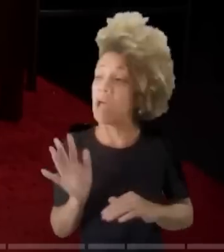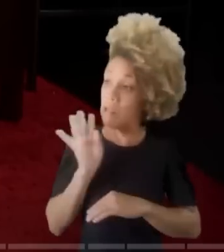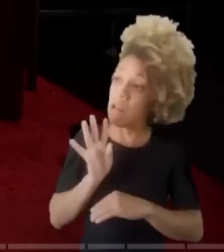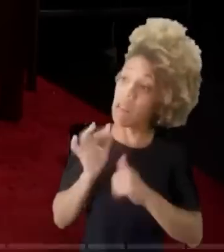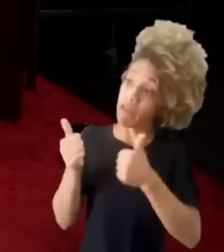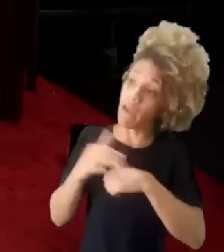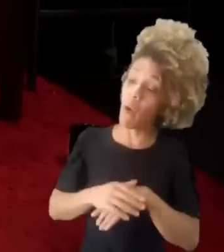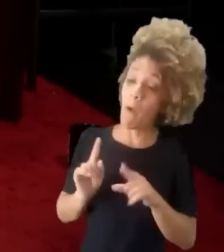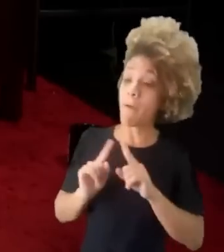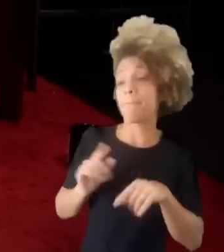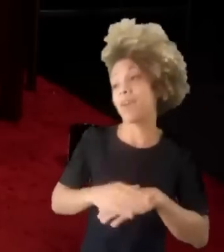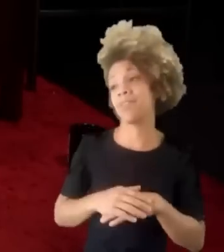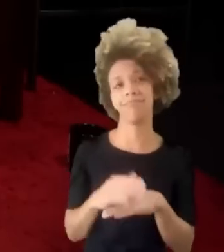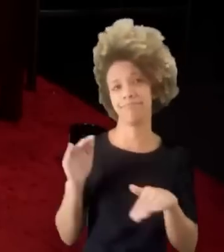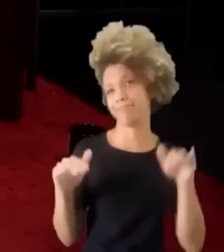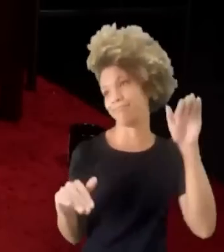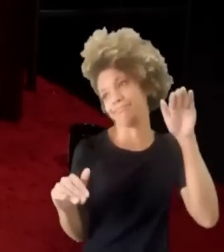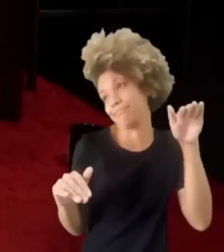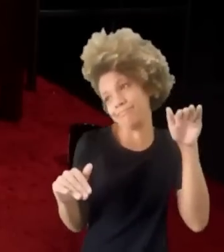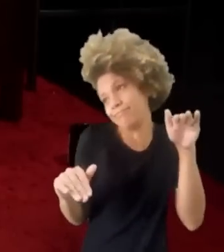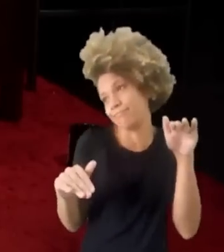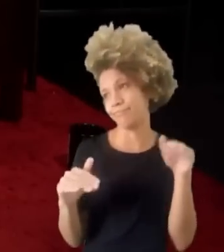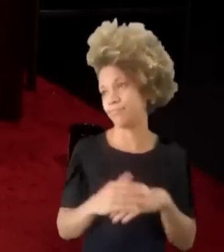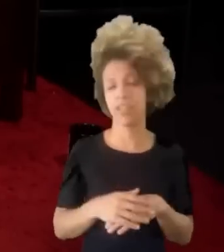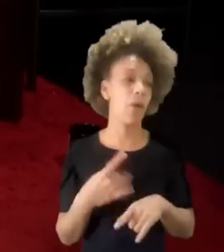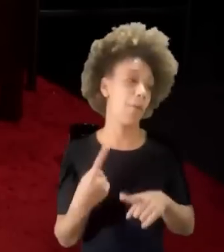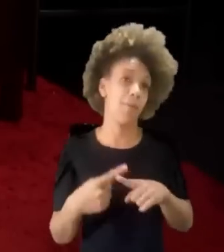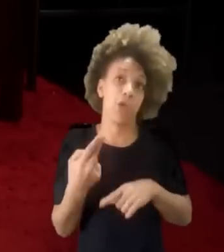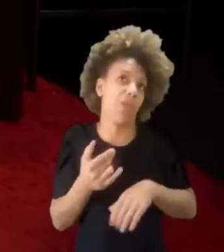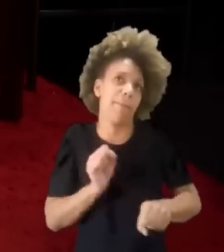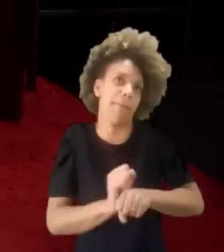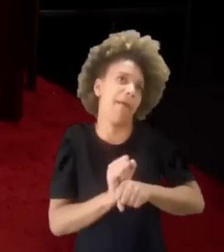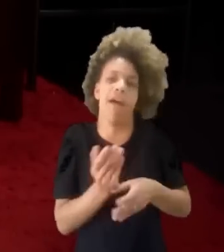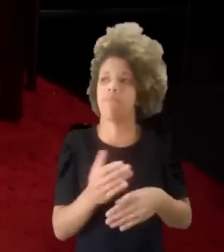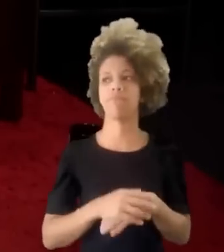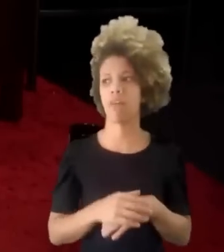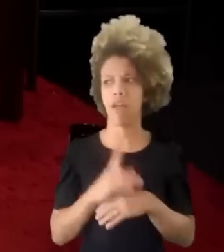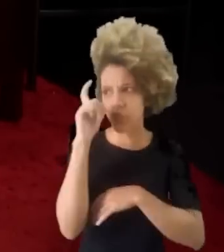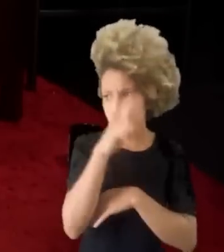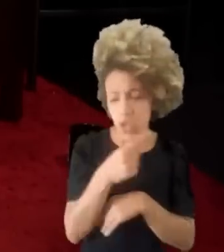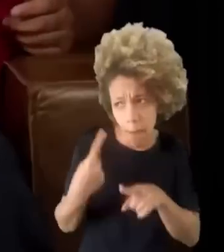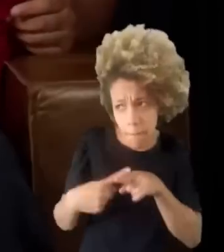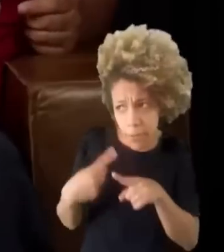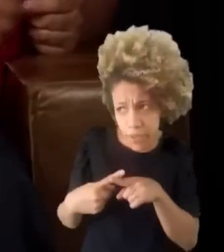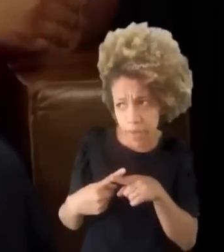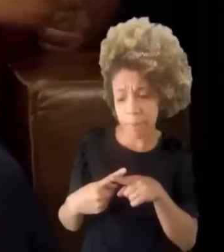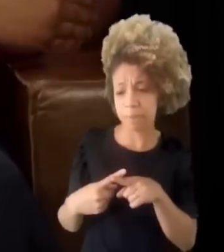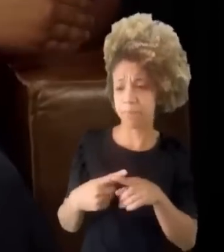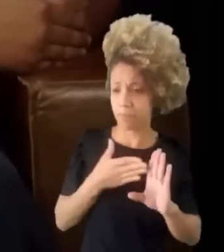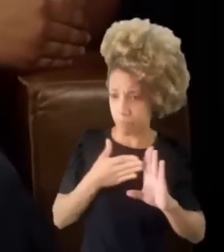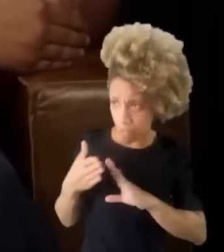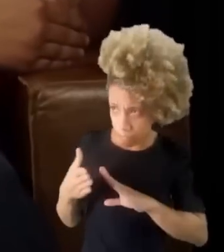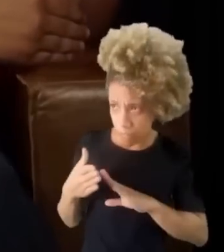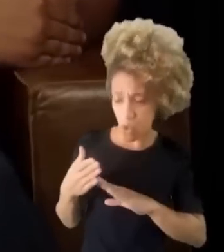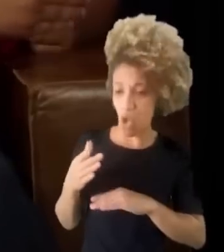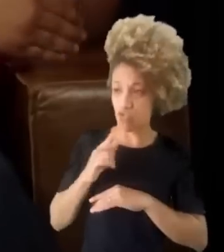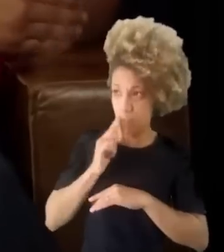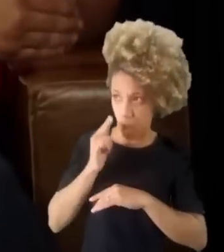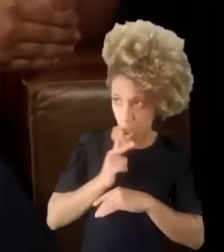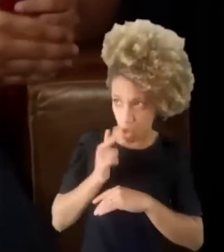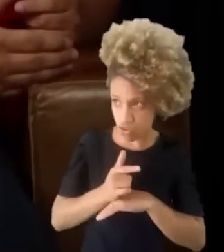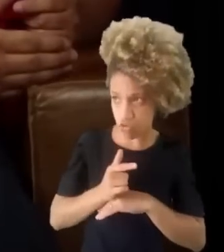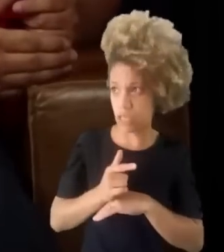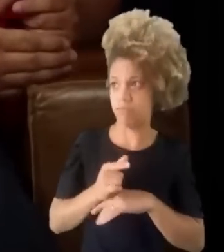mas aí eu acho isso mais Utopia do que qualquer outras ideias quem não dá para parar no desenho mais complicado de acontecer porque você vai falar aqui dentro de uma lógica competir